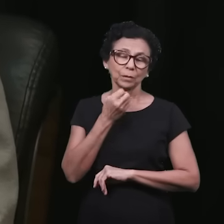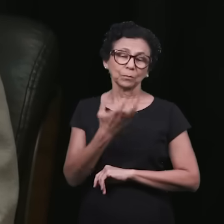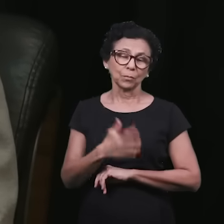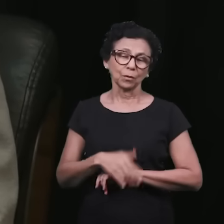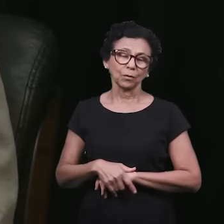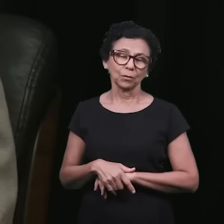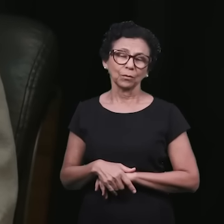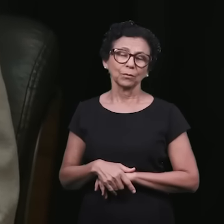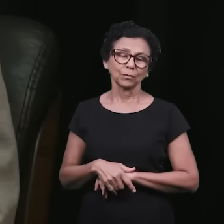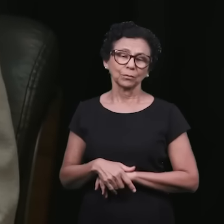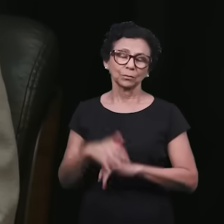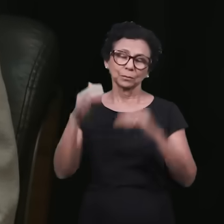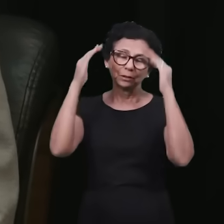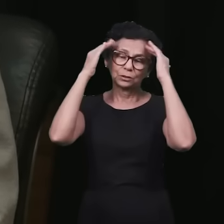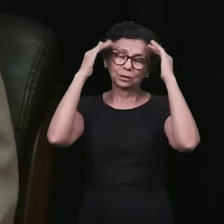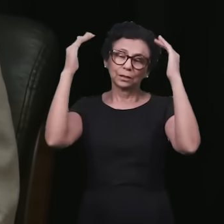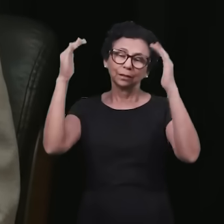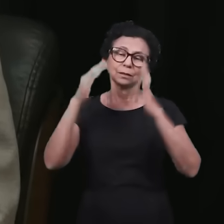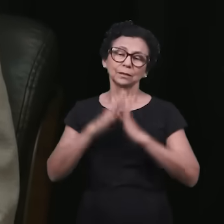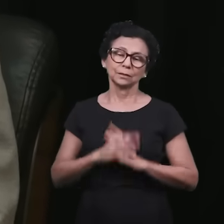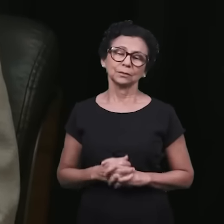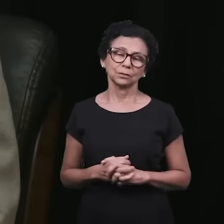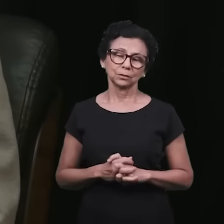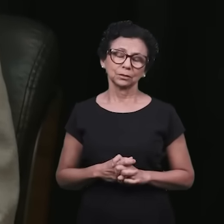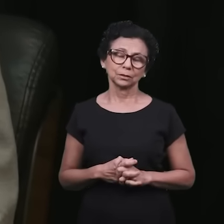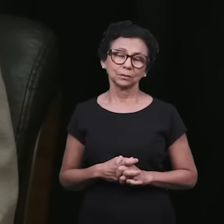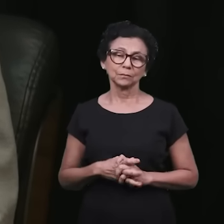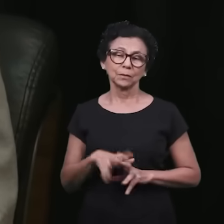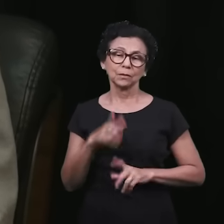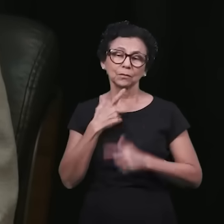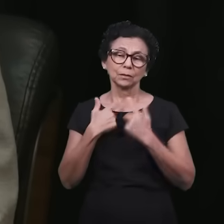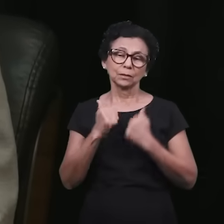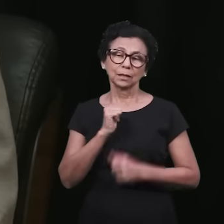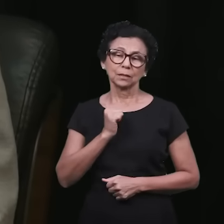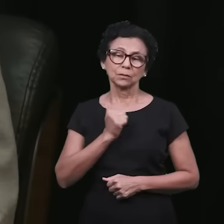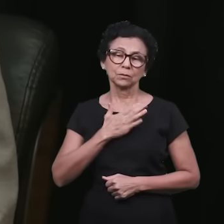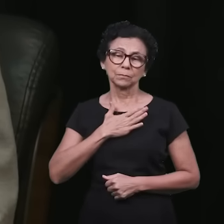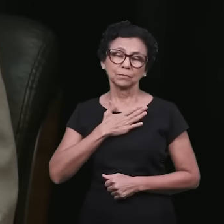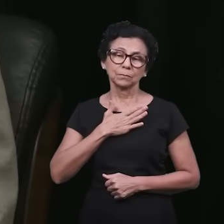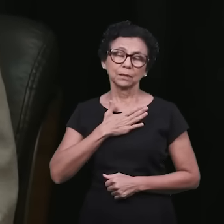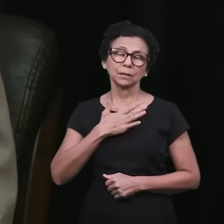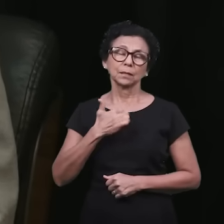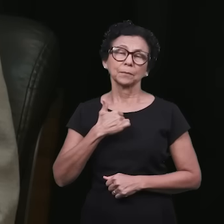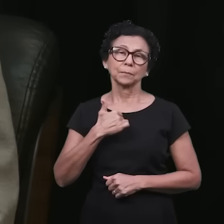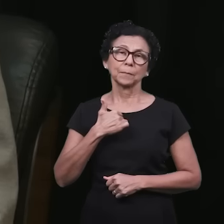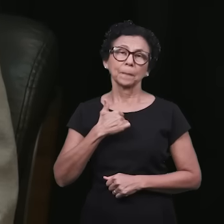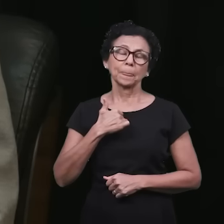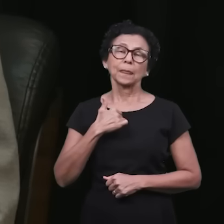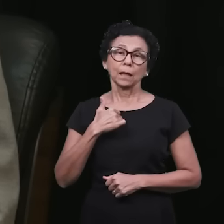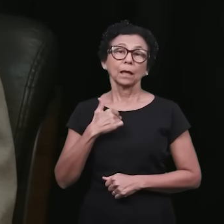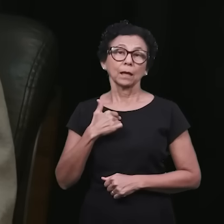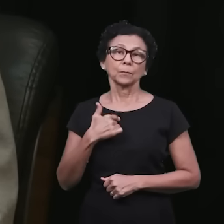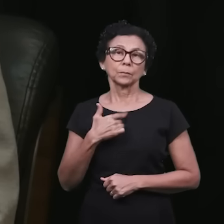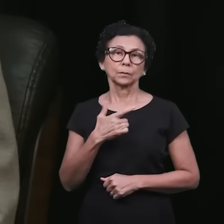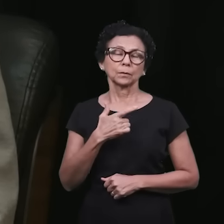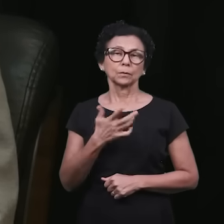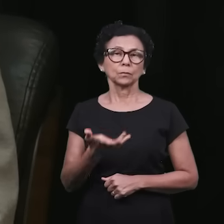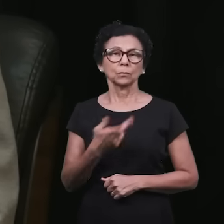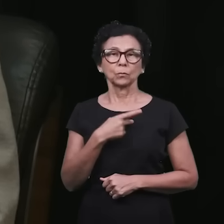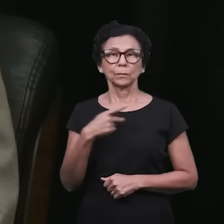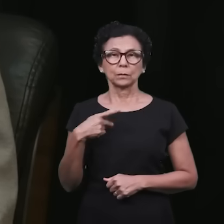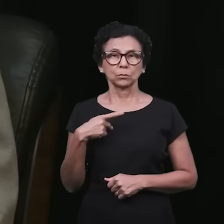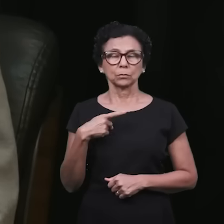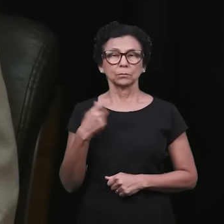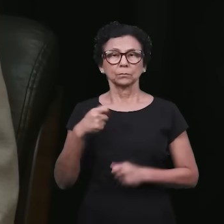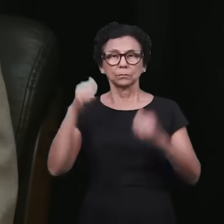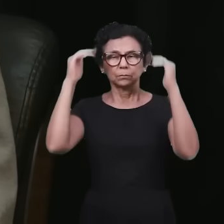minha vontade. Então, quando o senhor fala conforme o meu coração, porque o pastor ele tem que fazer toda a vontade do Senhor. E a vontade do Senhor está no Salmo